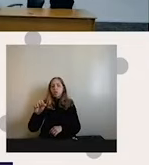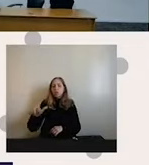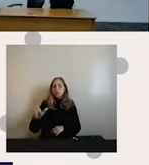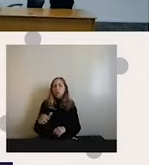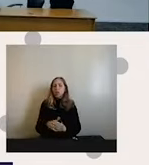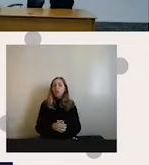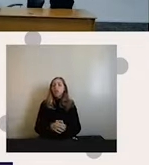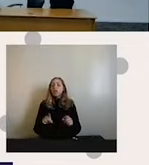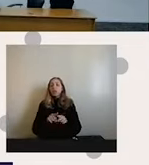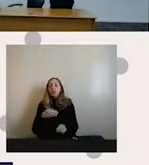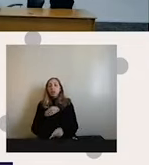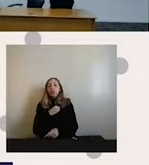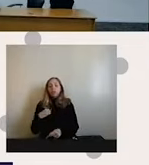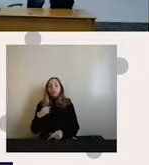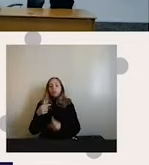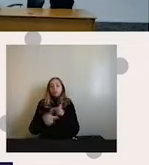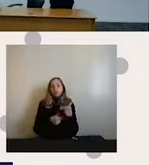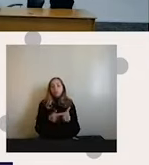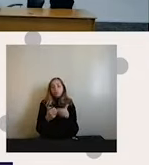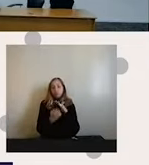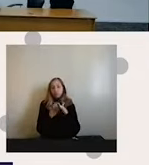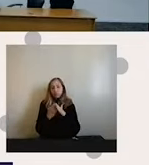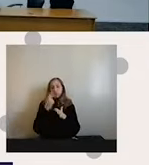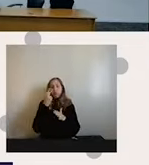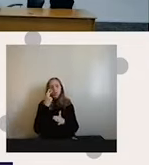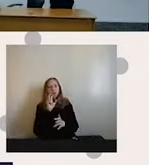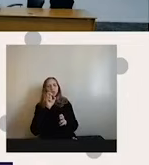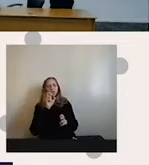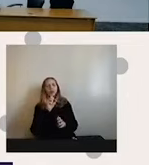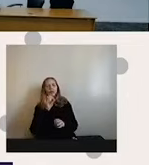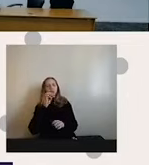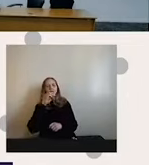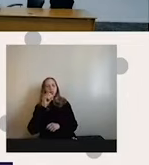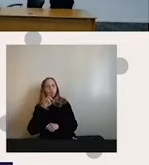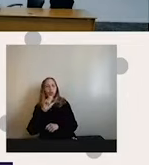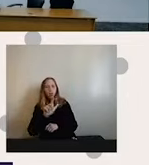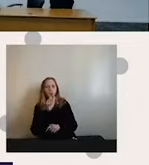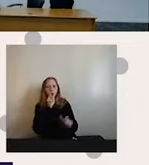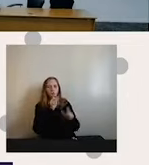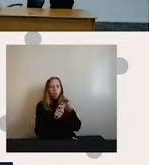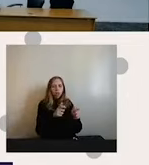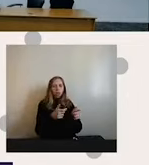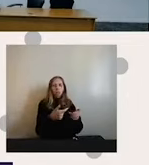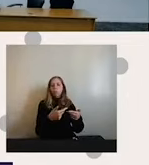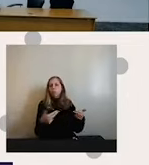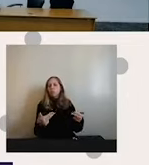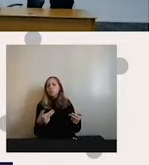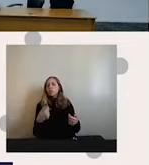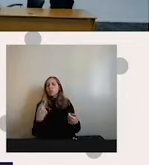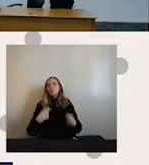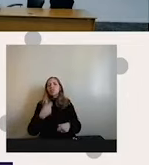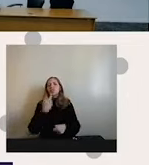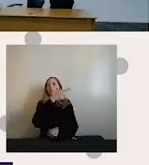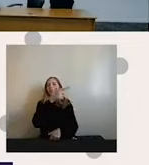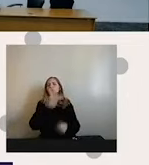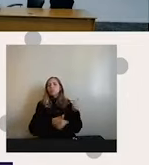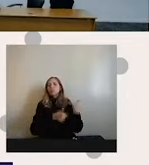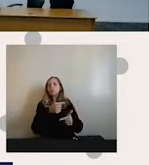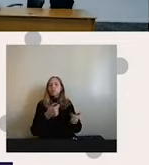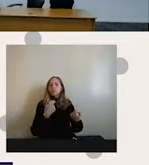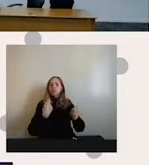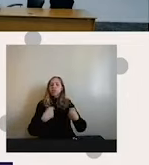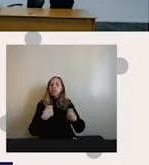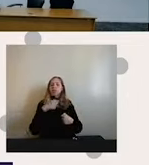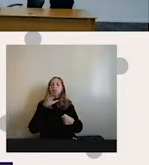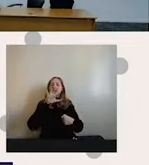empresa levantar assédio moral, ele precisa que os outros trabalhadores falem, que o RH, ele precisa que